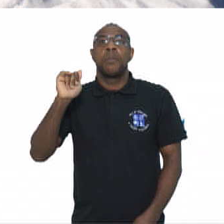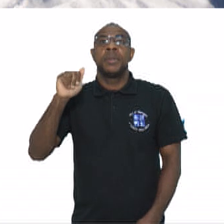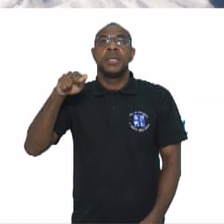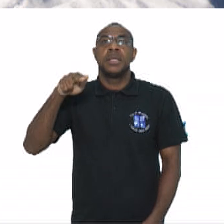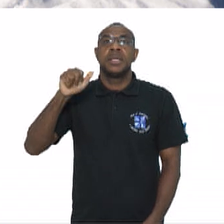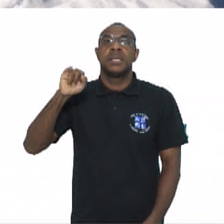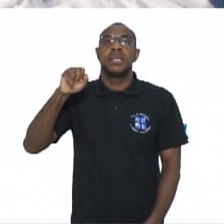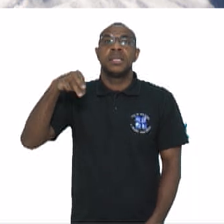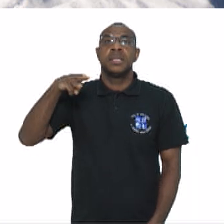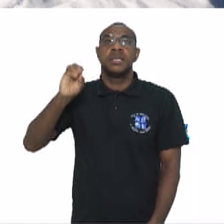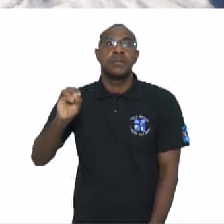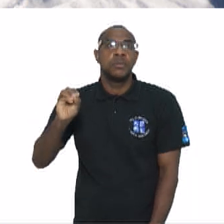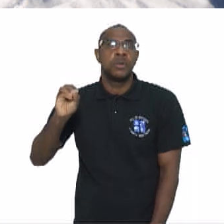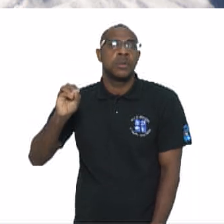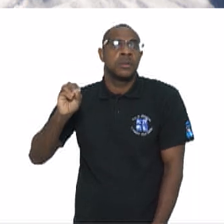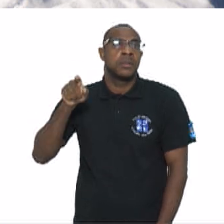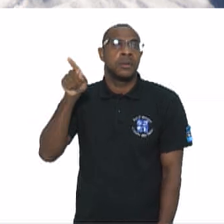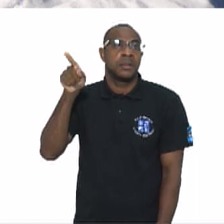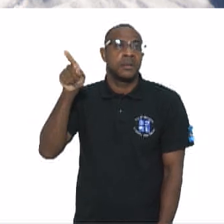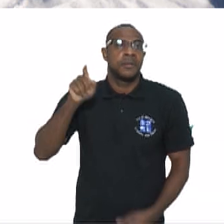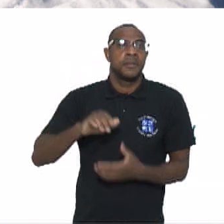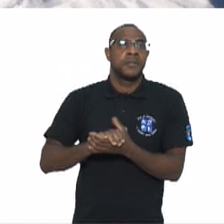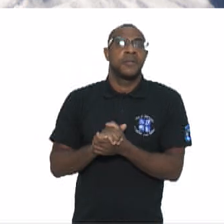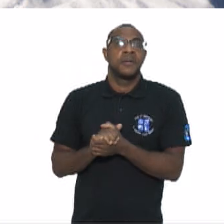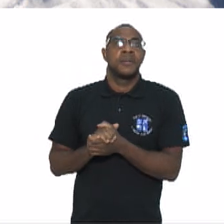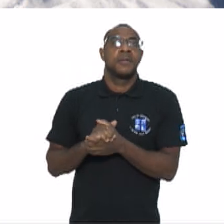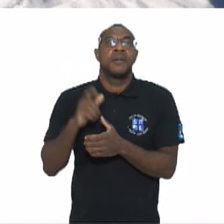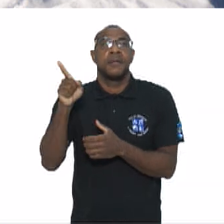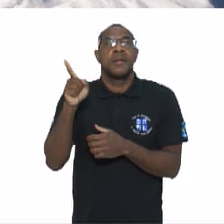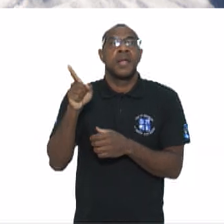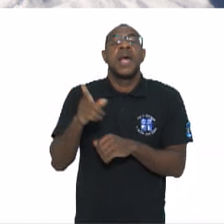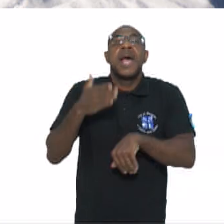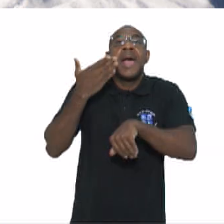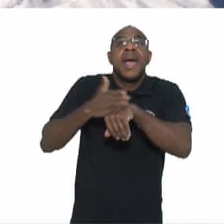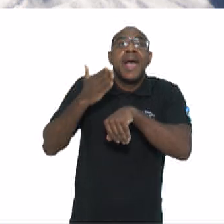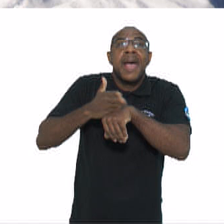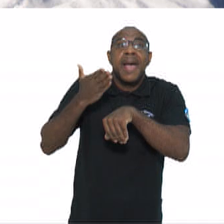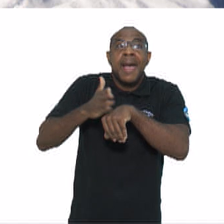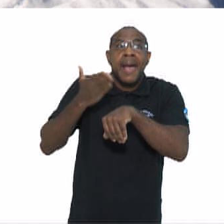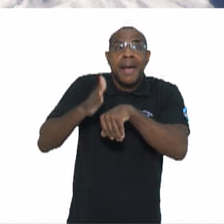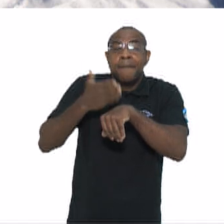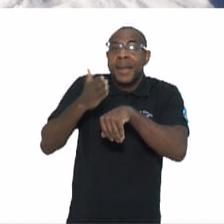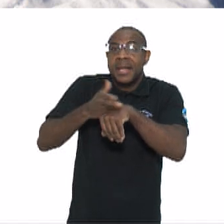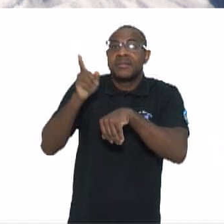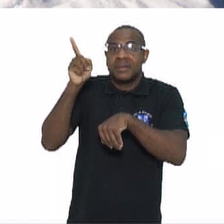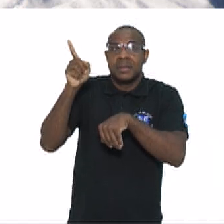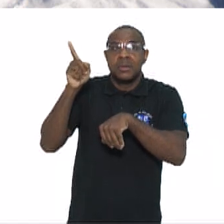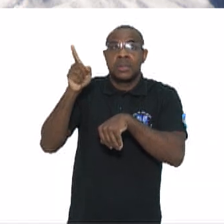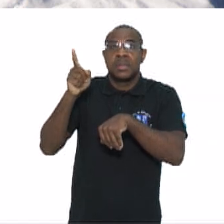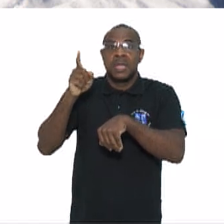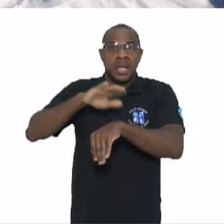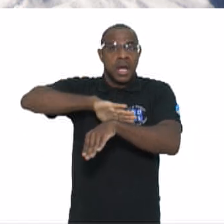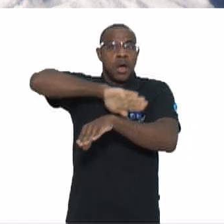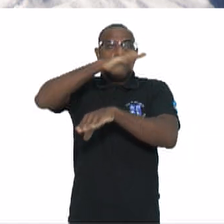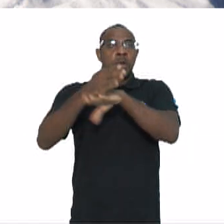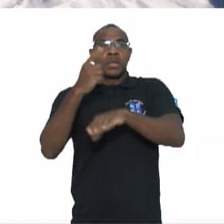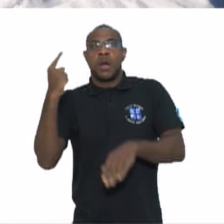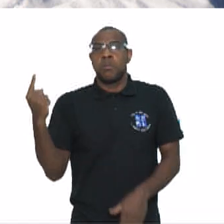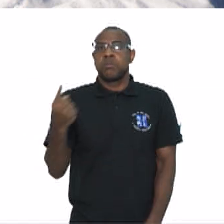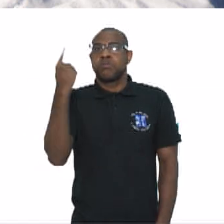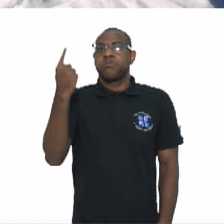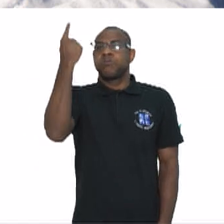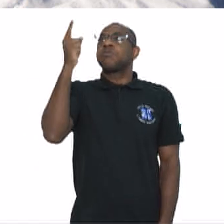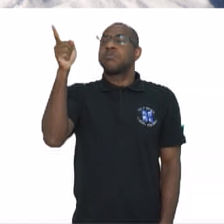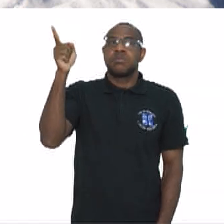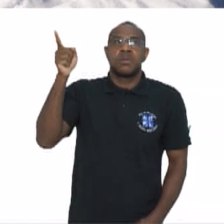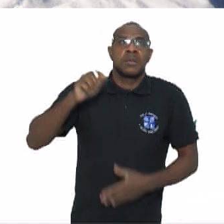se confunde com o montanhismo, mas na verdade o alpinismo é a prática do montanhismo nos Alpes, né? Por isso é chamado de alpinismo, que